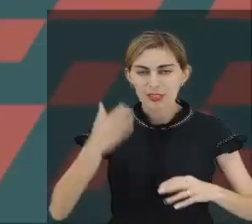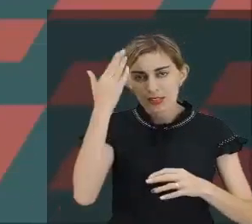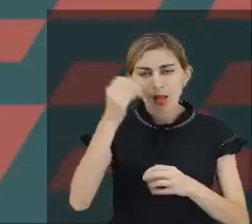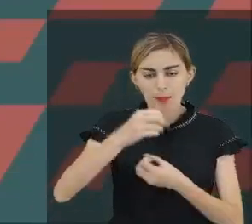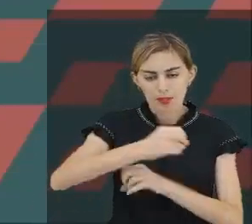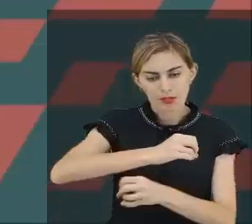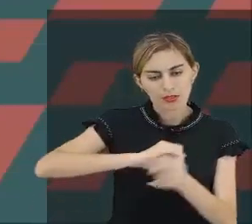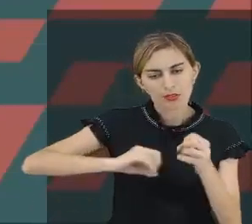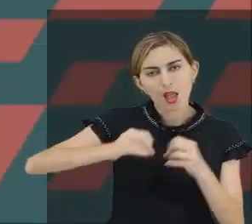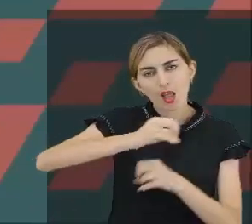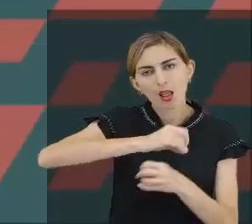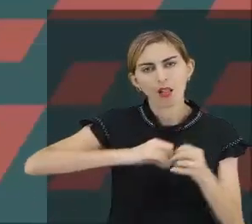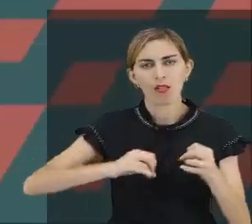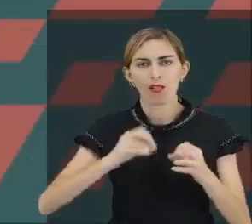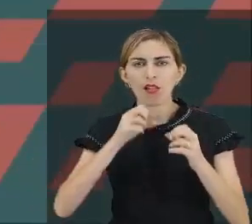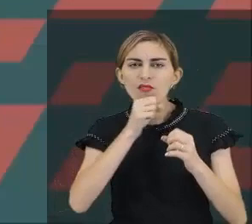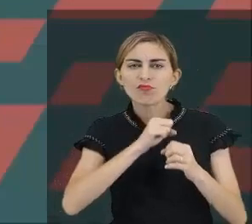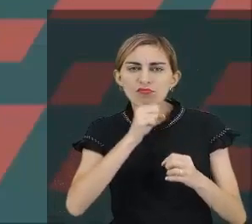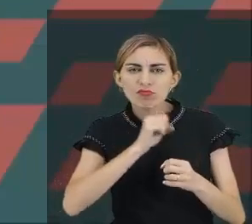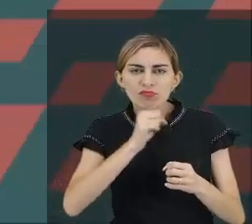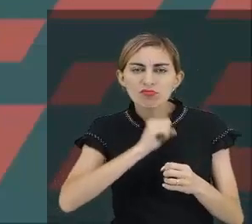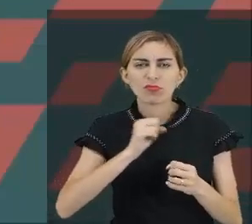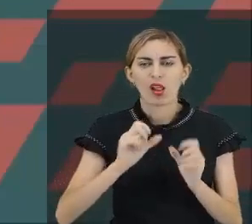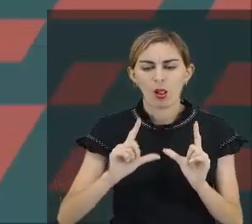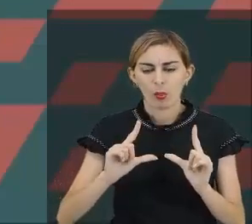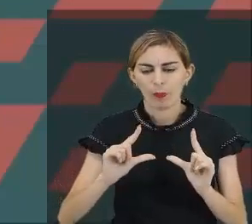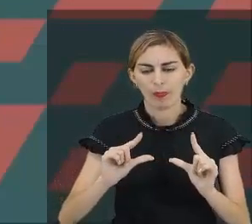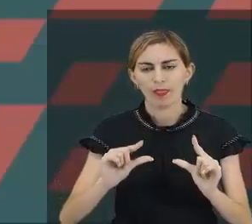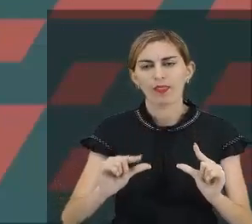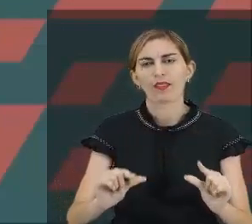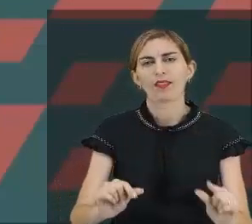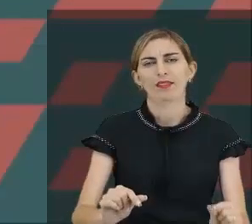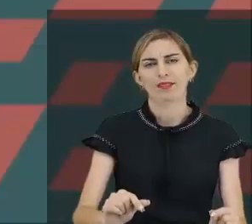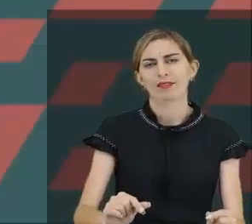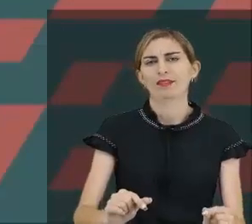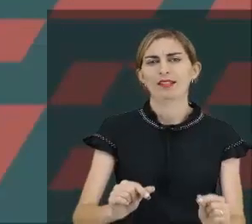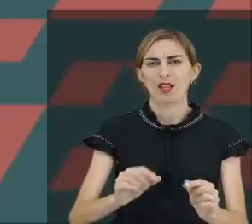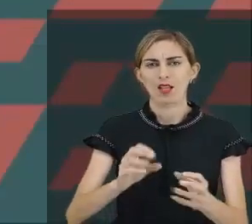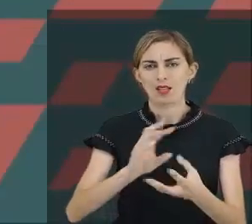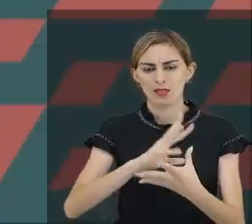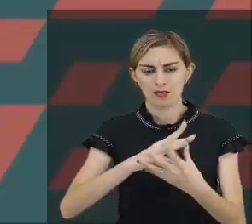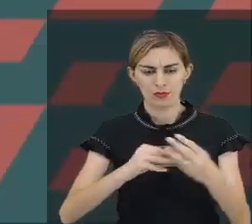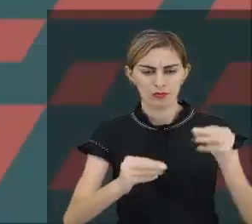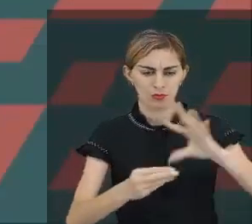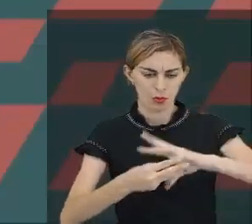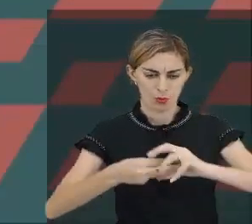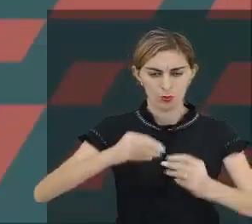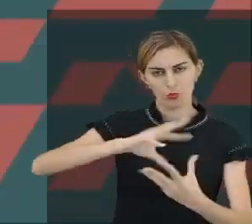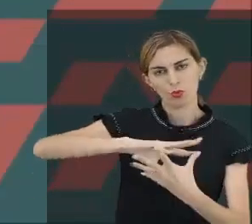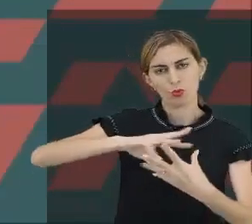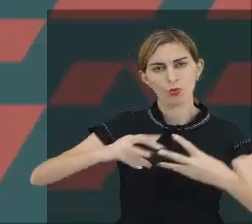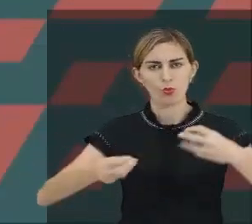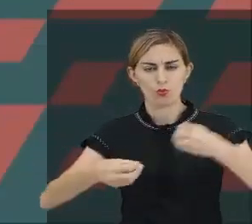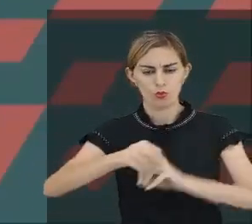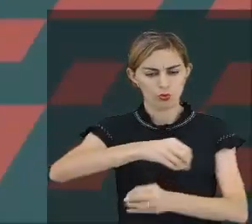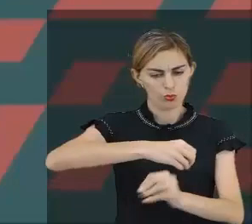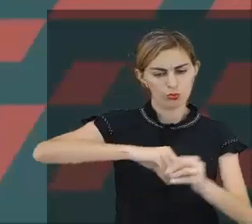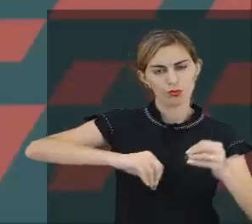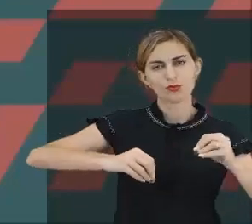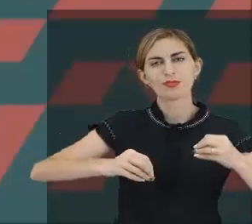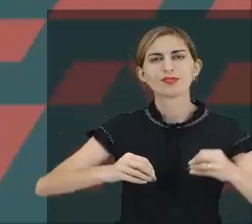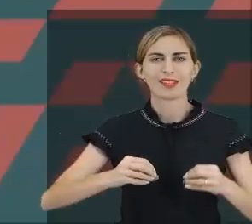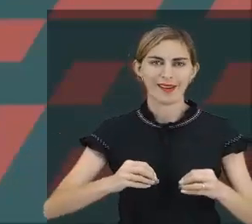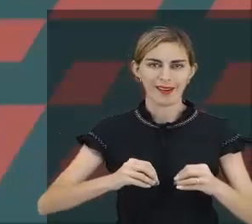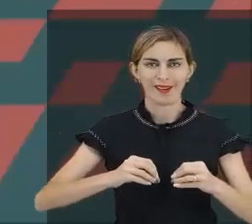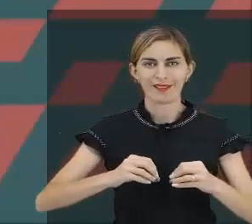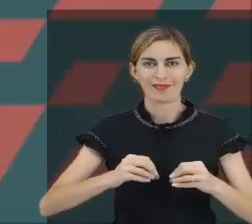que células, quando envelhecidas, elas têm a propensão na divisão celular ter algum erro. Então,